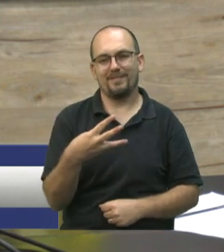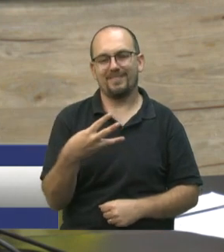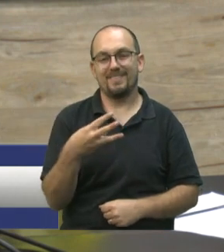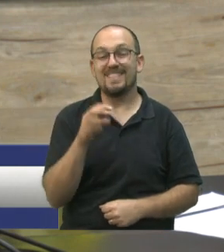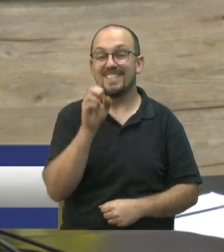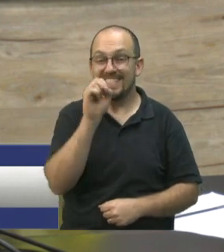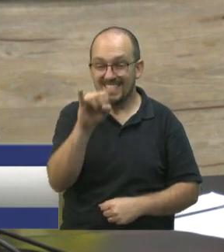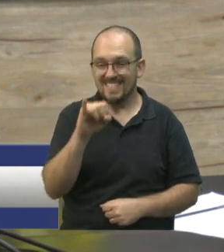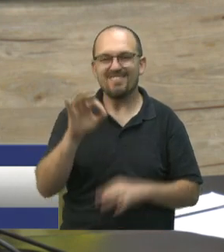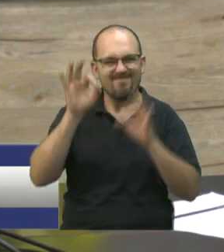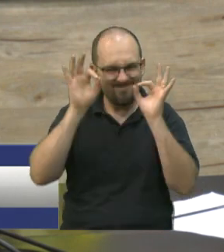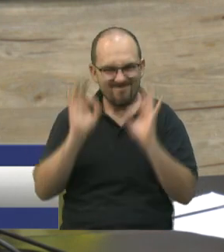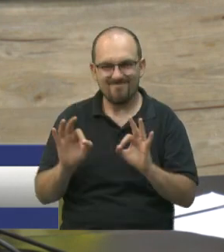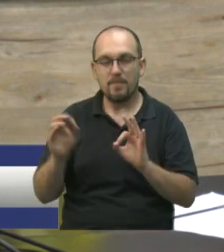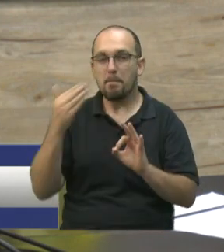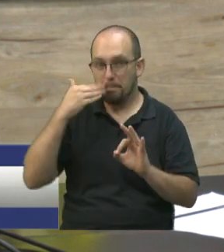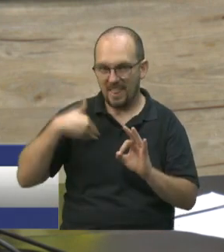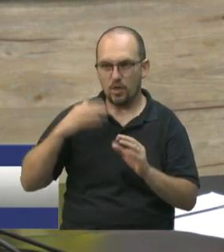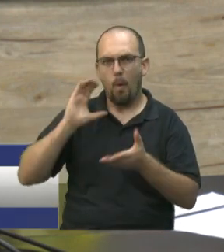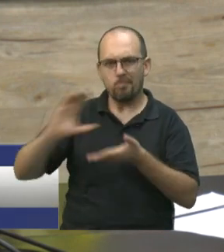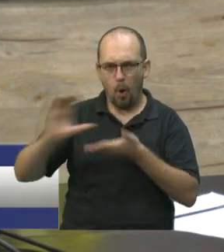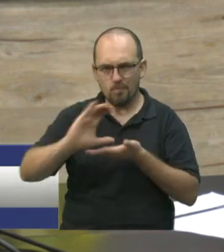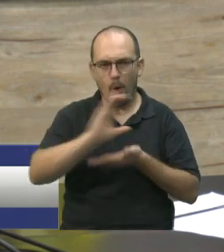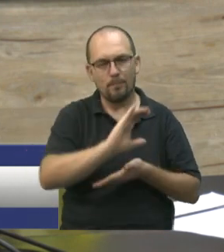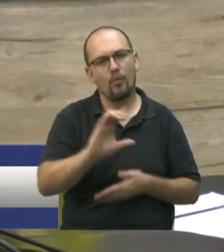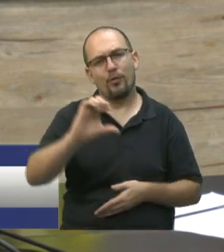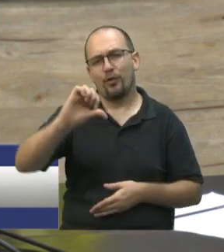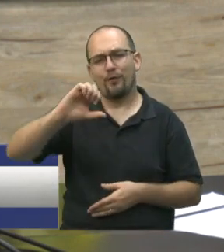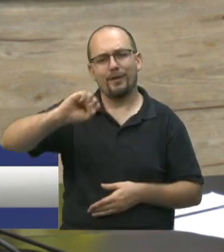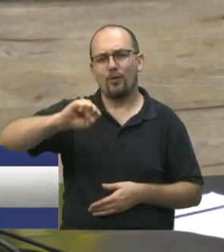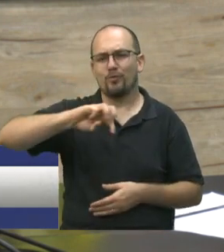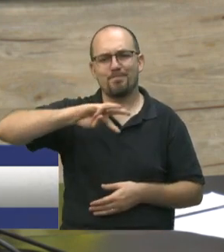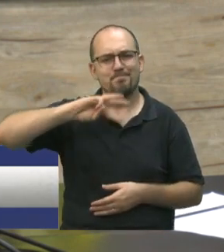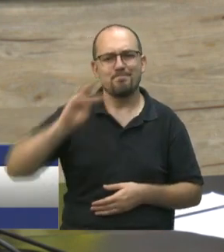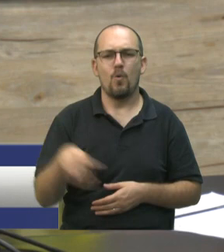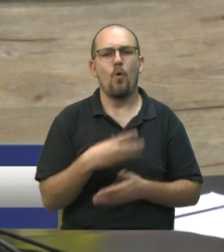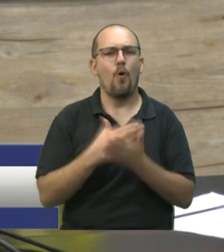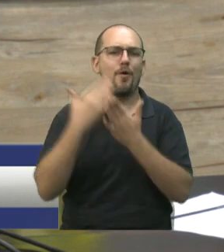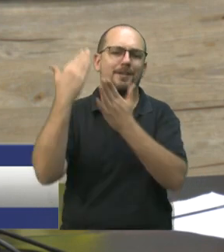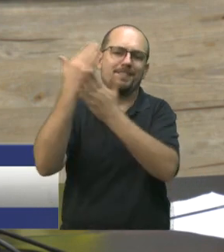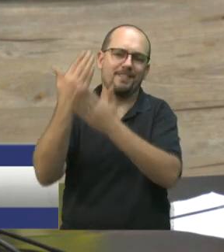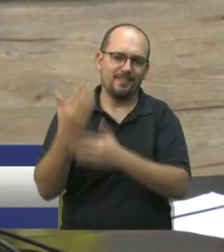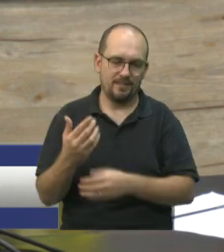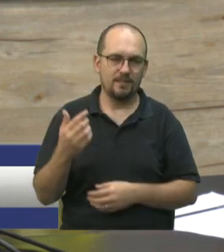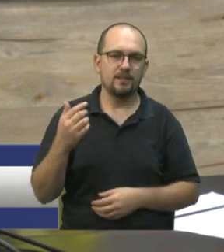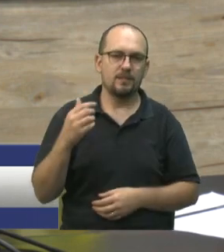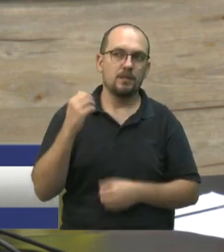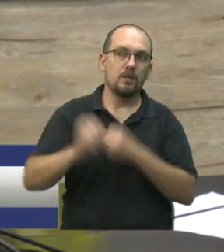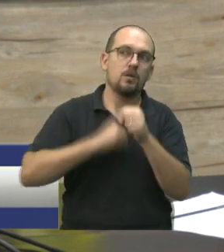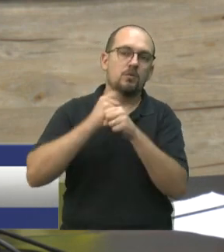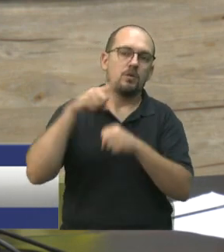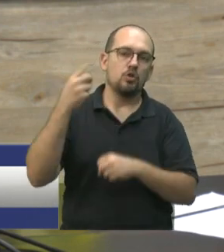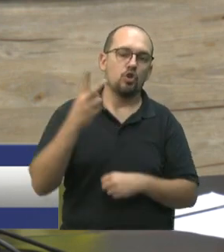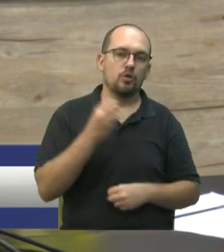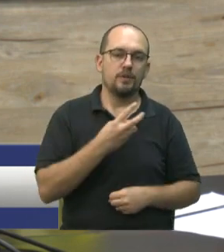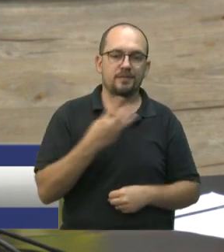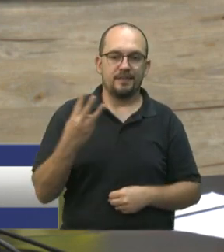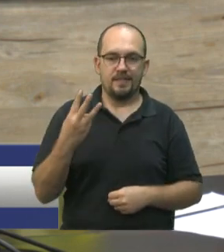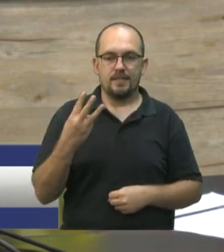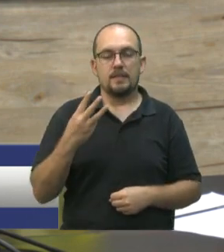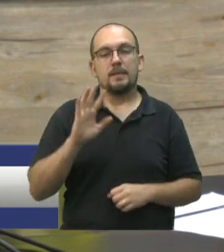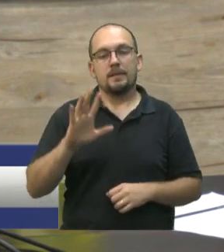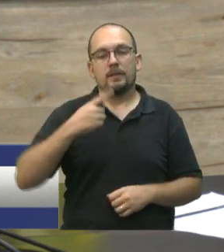fossem atendidas na plenitude daquilo que eles imaginavam para a execução do ano de 2023. Só que